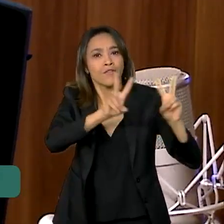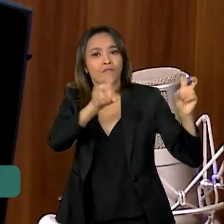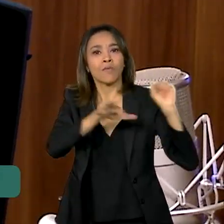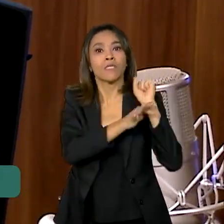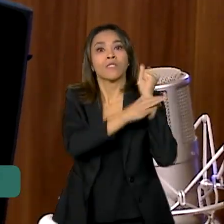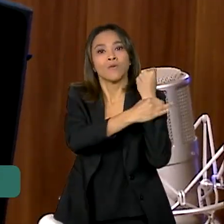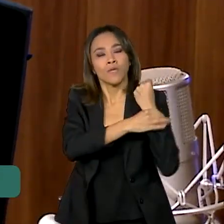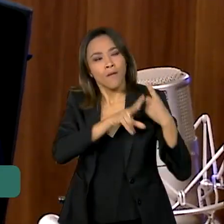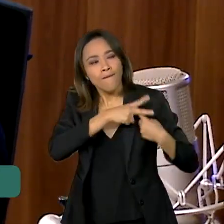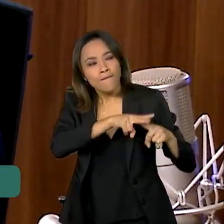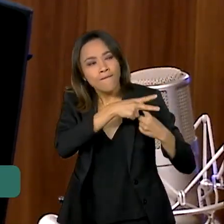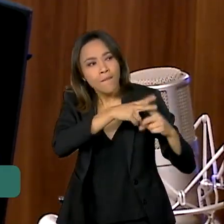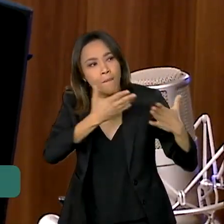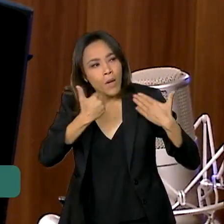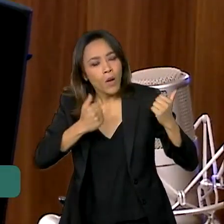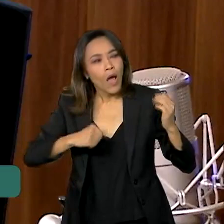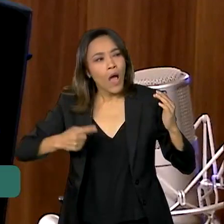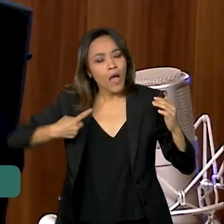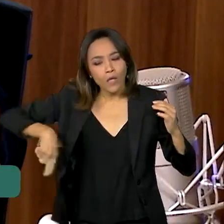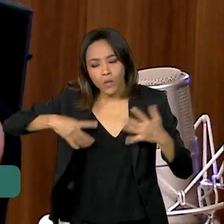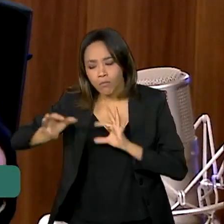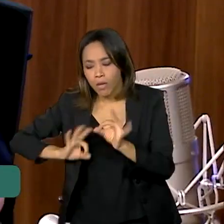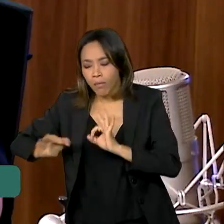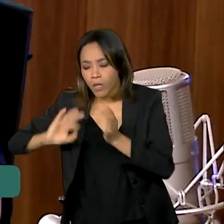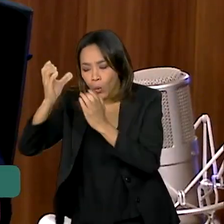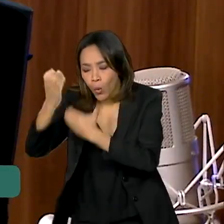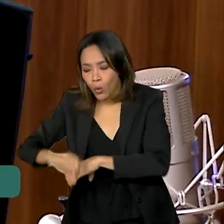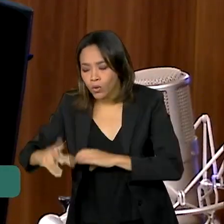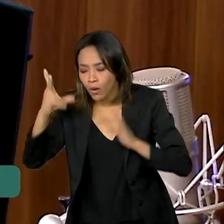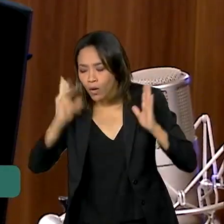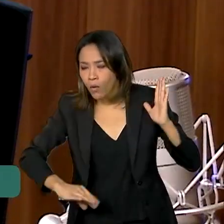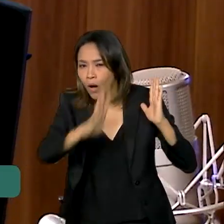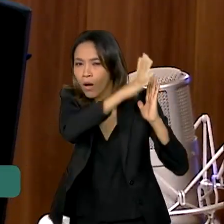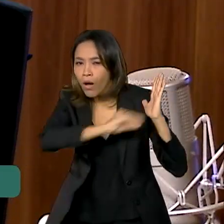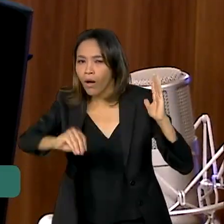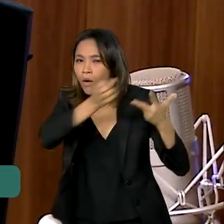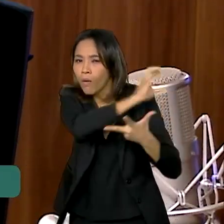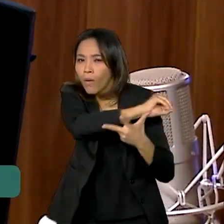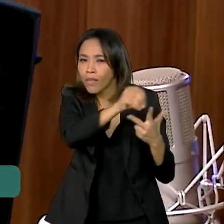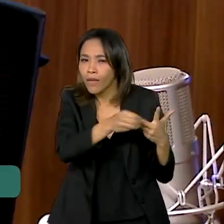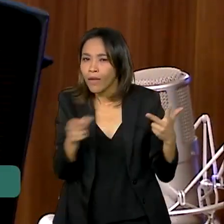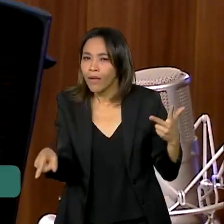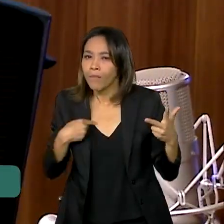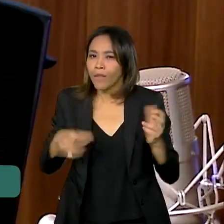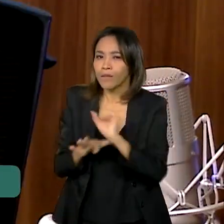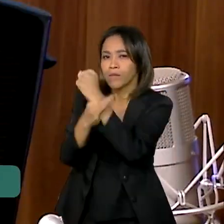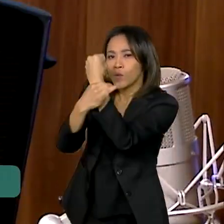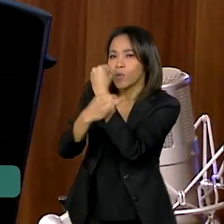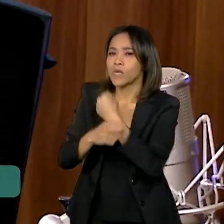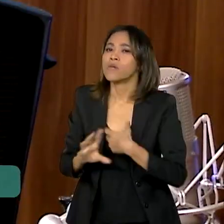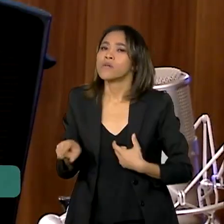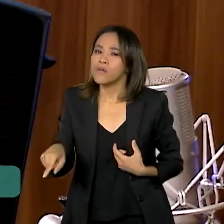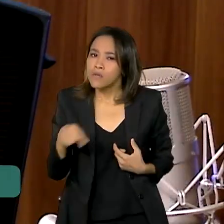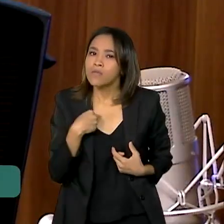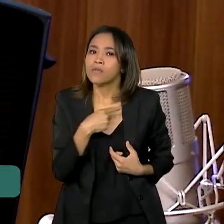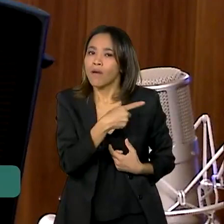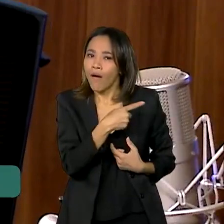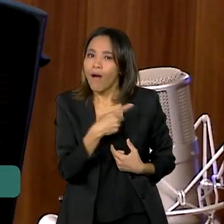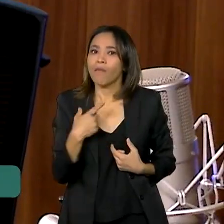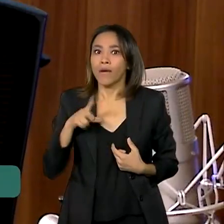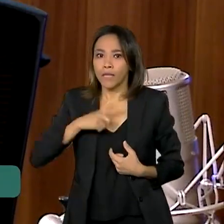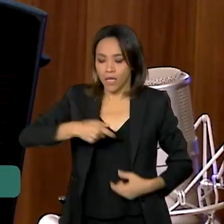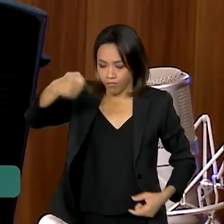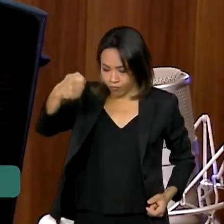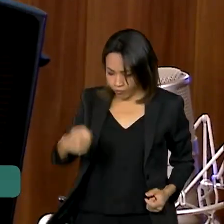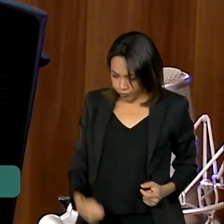segurança. Então a gente tem todo um trabalho de preparação das provas, levar até os locais e tem a segurança nas salas, né? A gente vai ter em várias delas detectores de